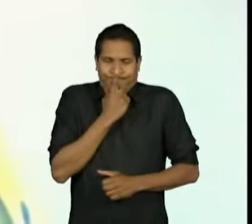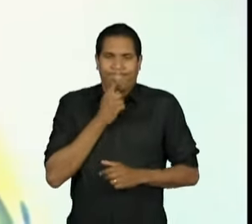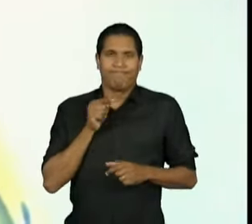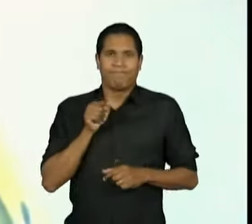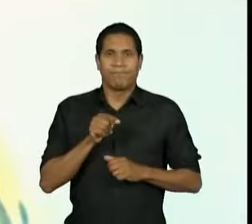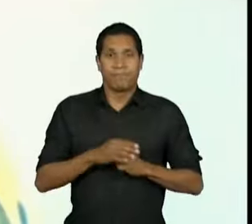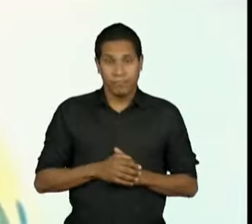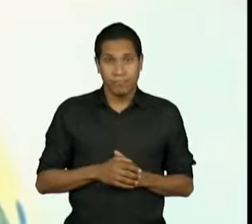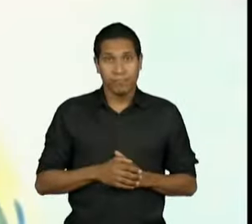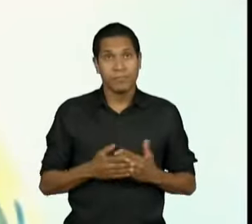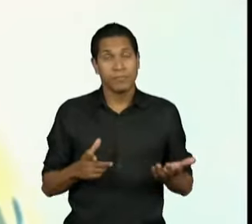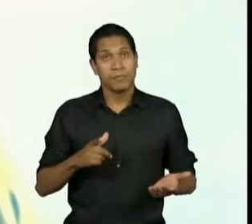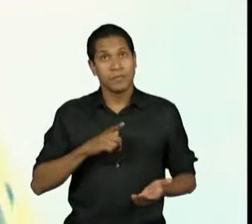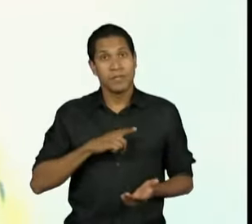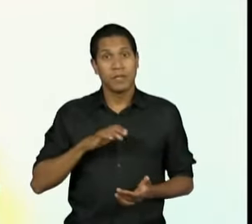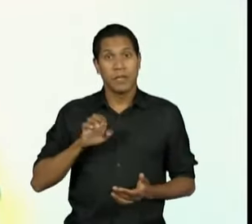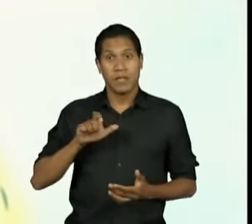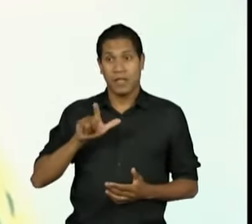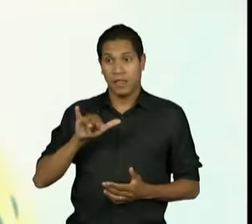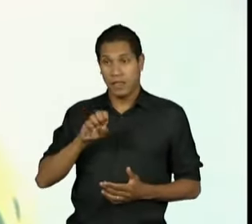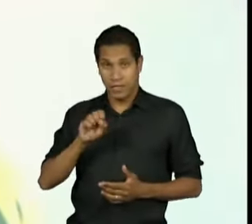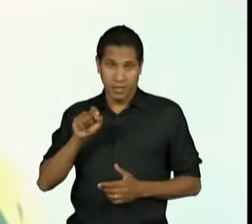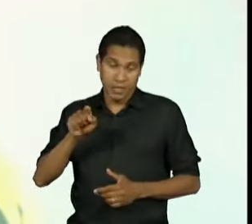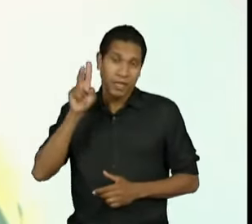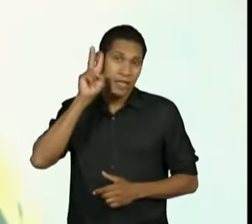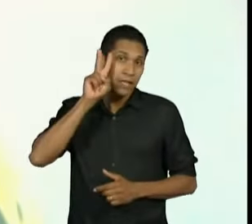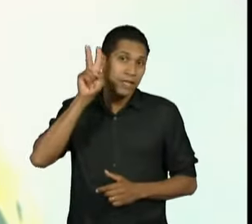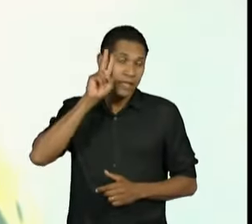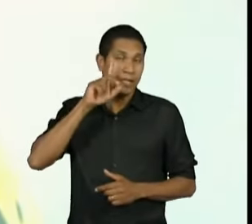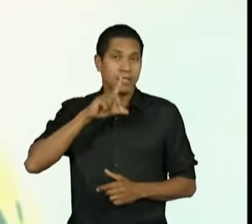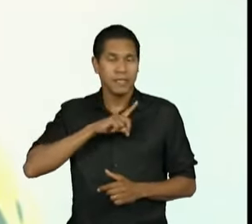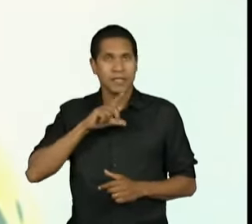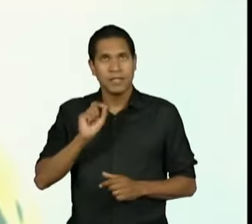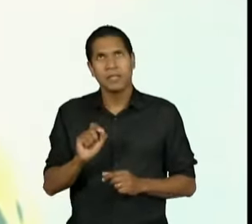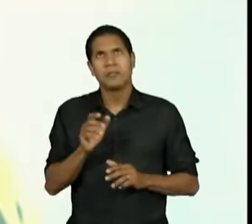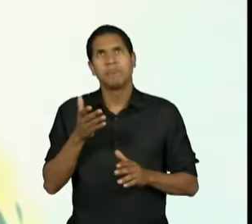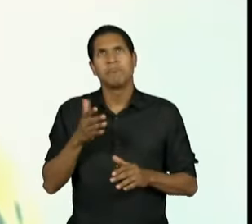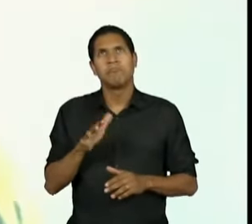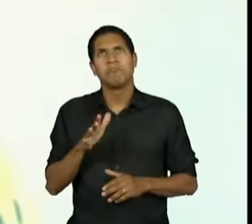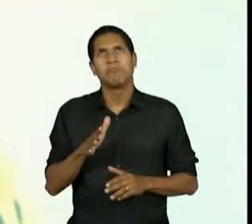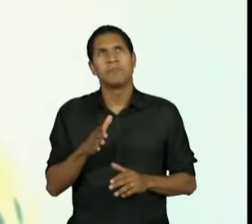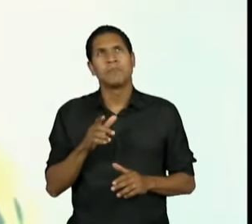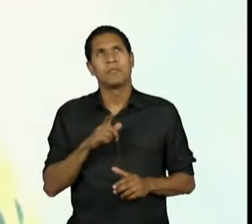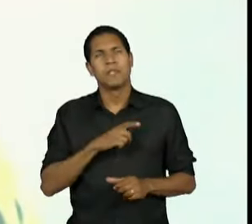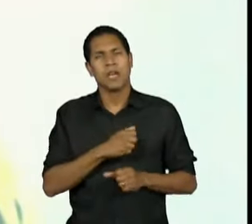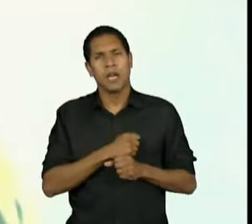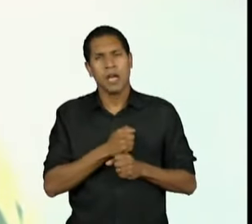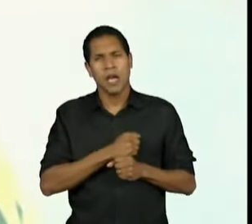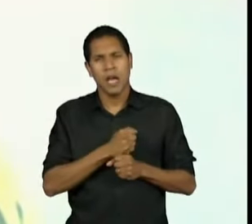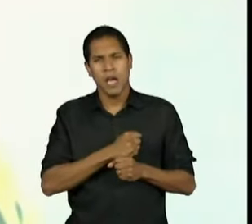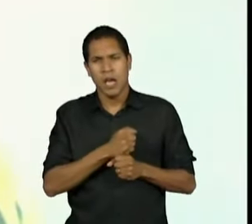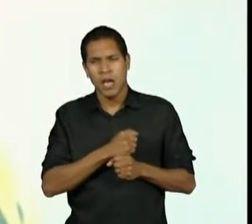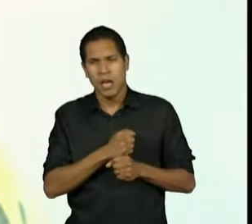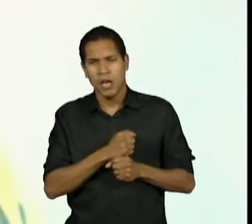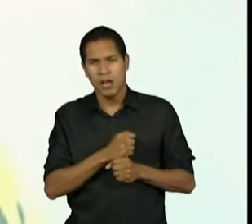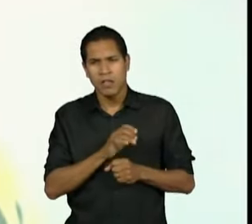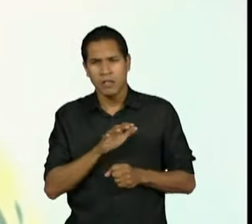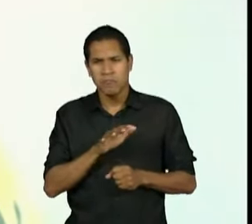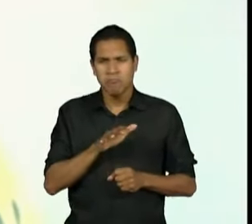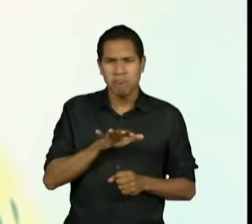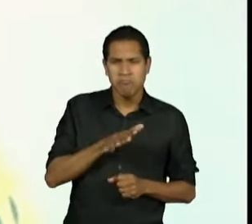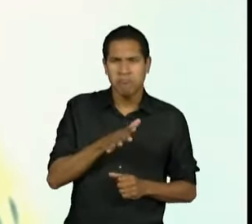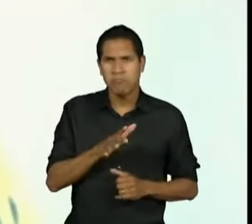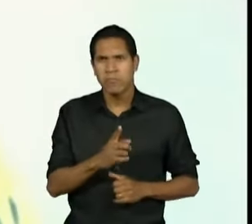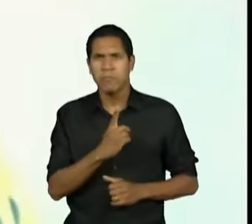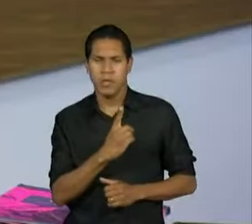A Elisa Lucinda Traí, ela se lembra que nos finais dos anos... Finais não, sim, meados